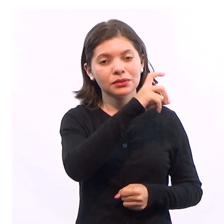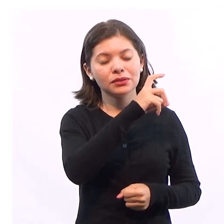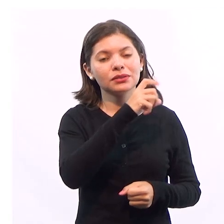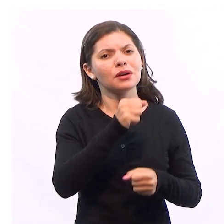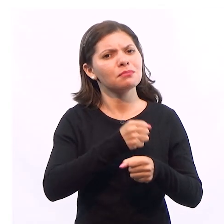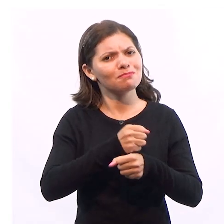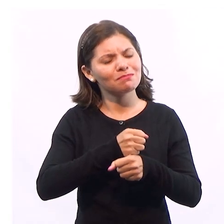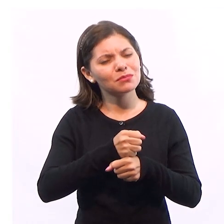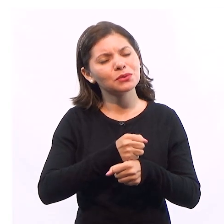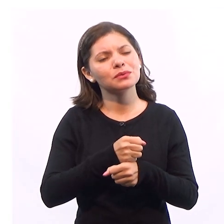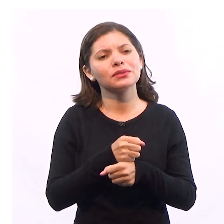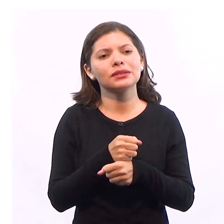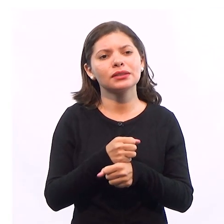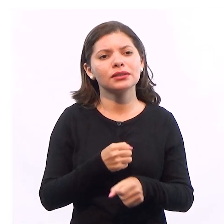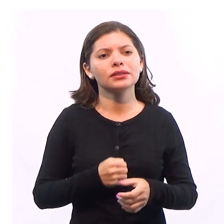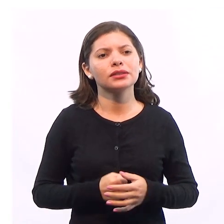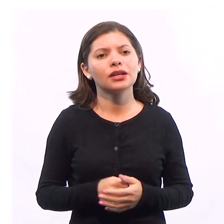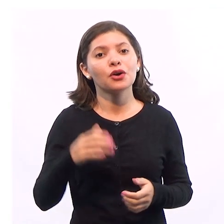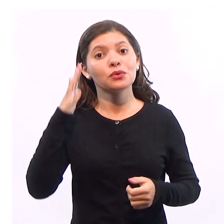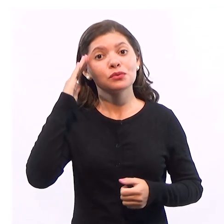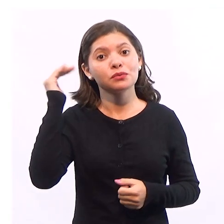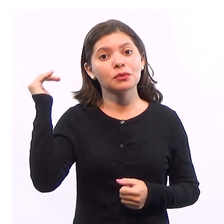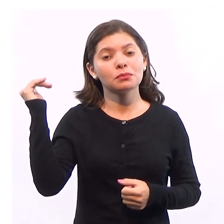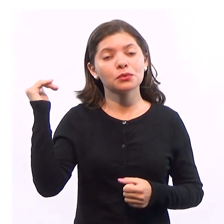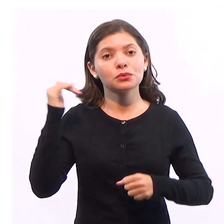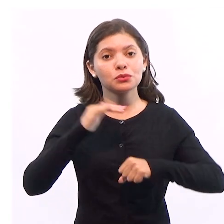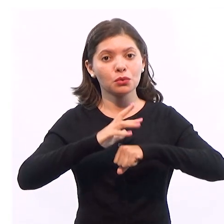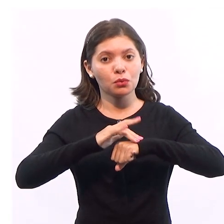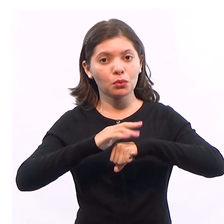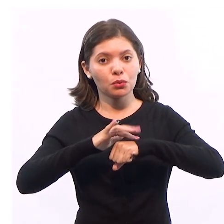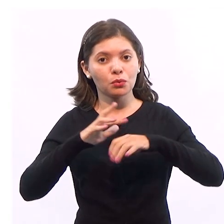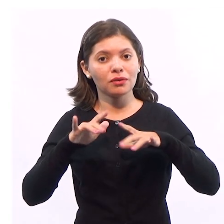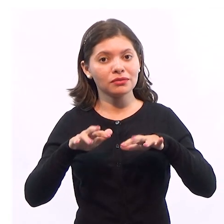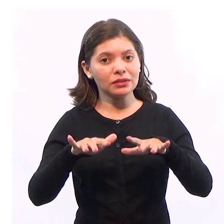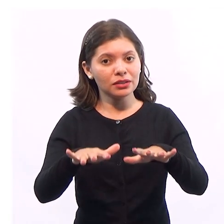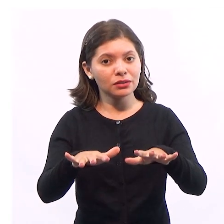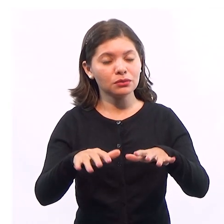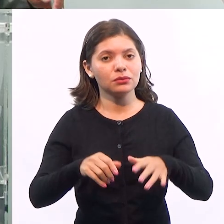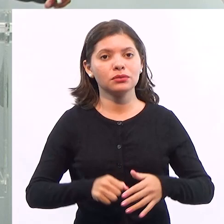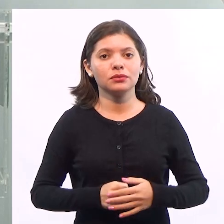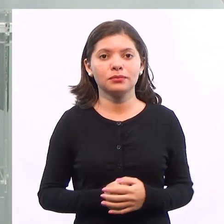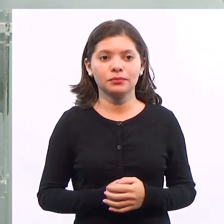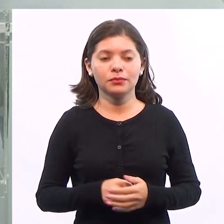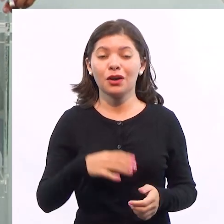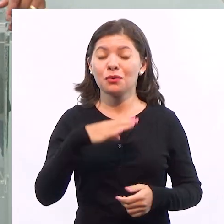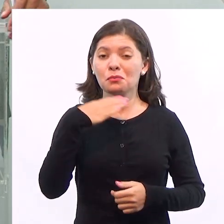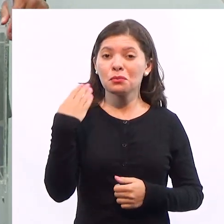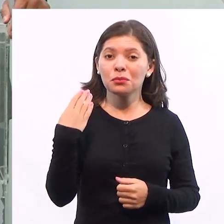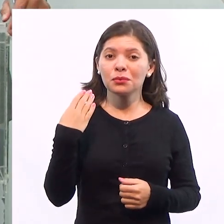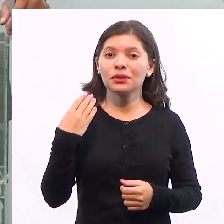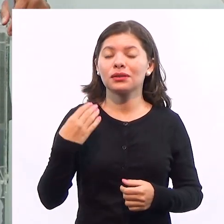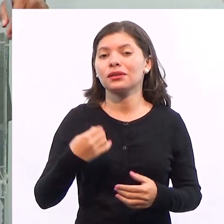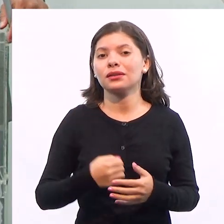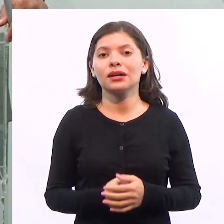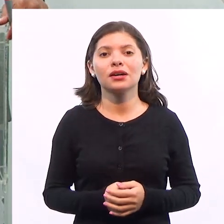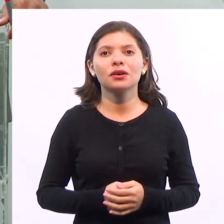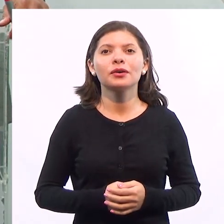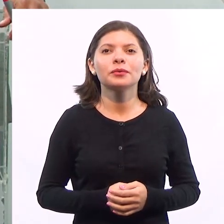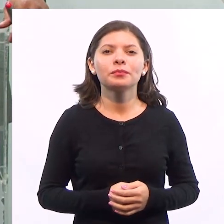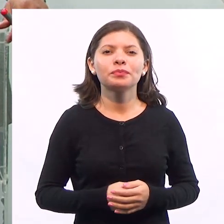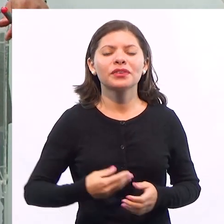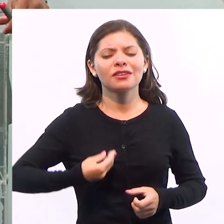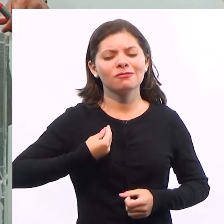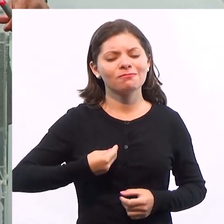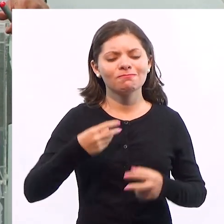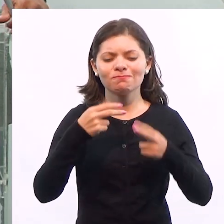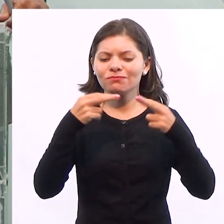né, o famoso coronavírus, né? Esse vírus aí tão mortal que levou aí a vida de muitas pessoas,